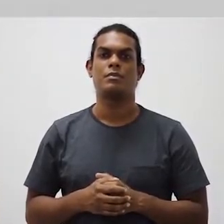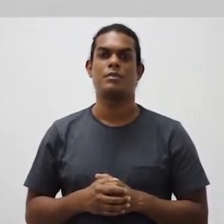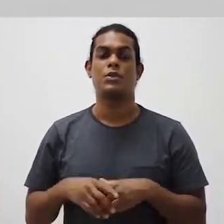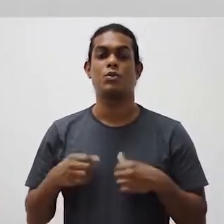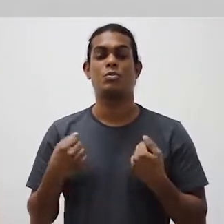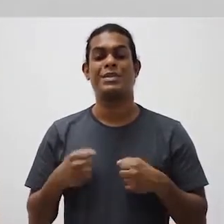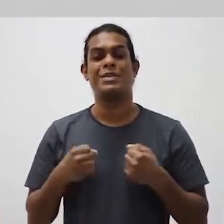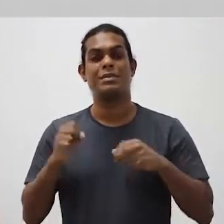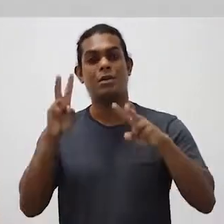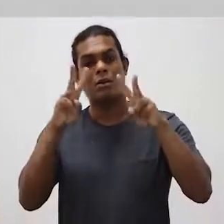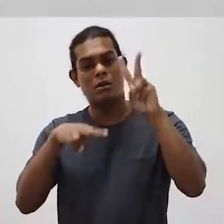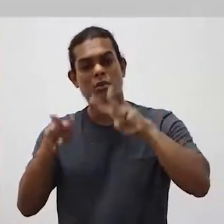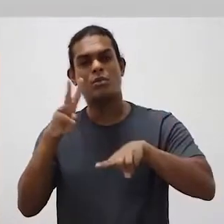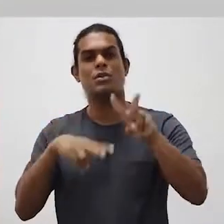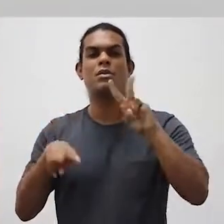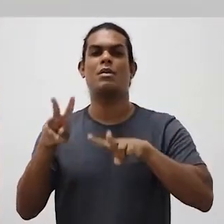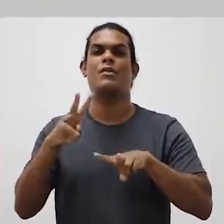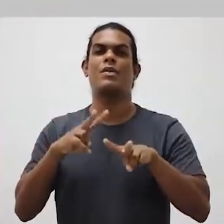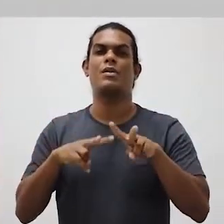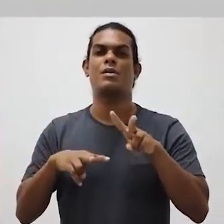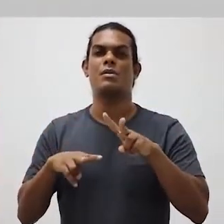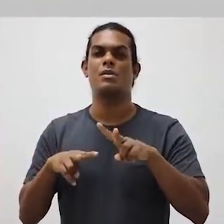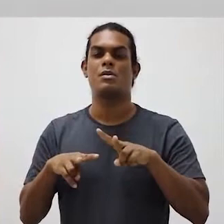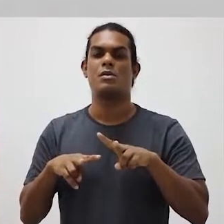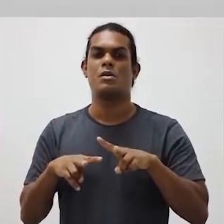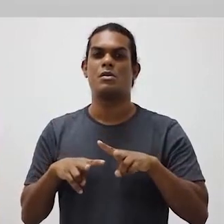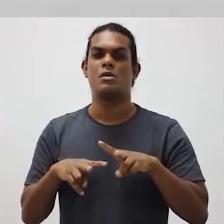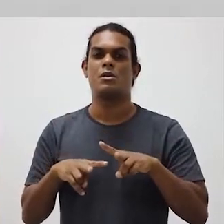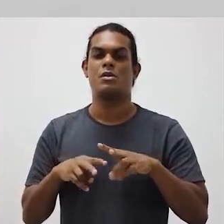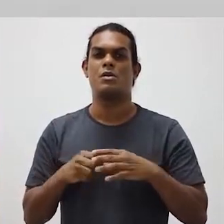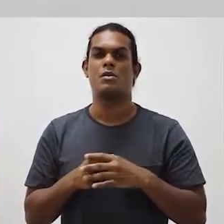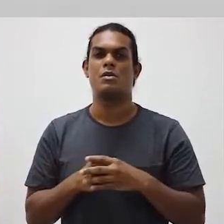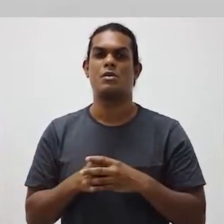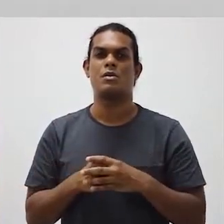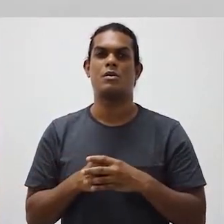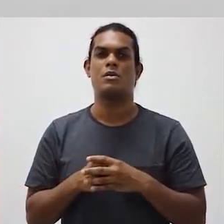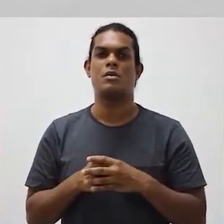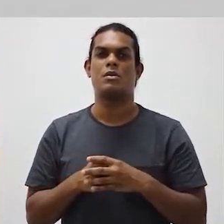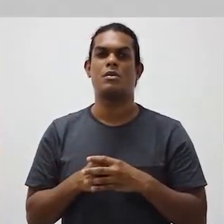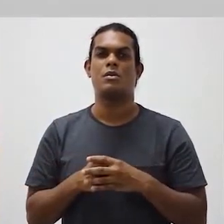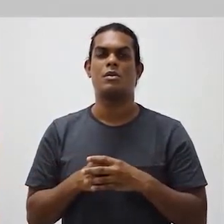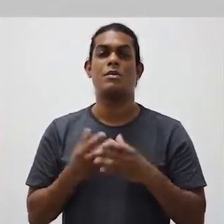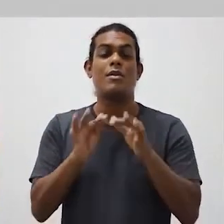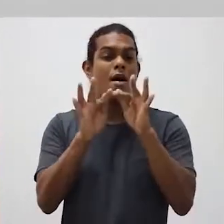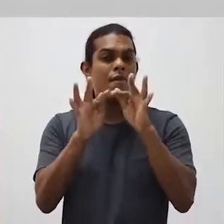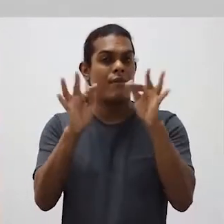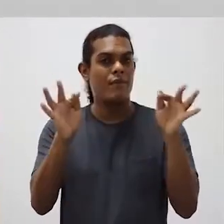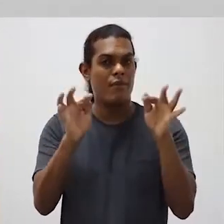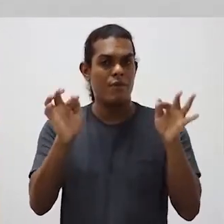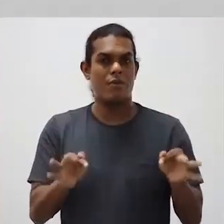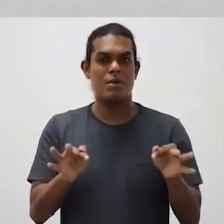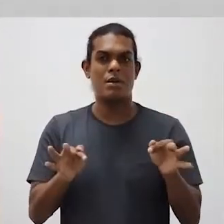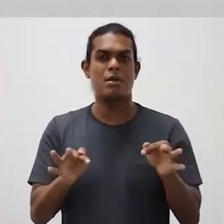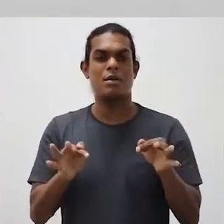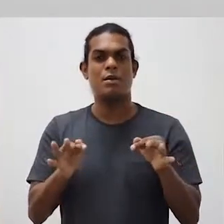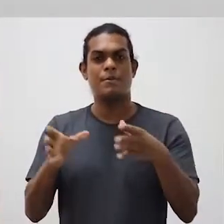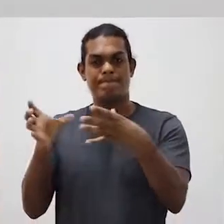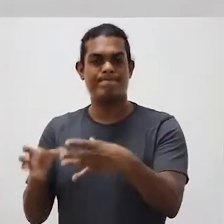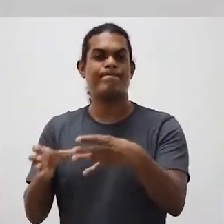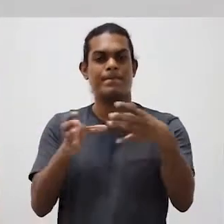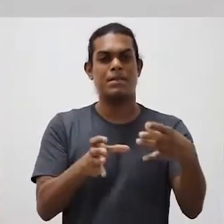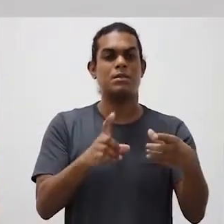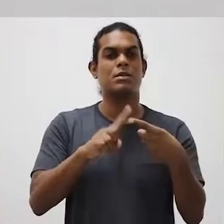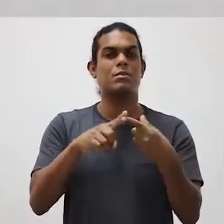em mente a gente tem que observar a questão de condições físicas e fiscais da nossa carga.